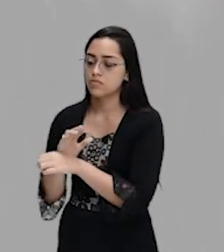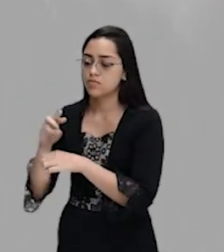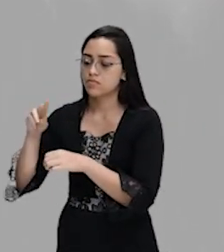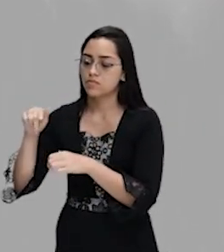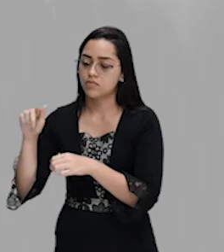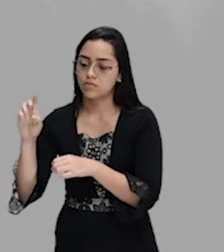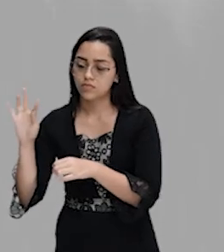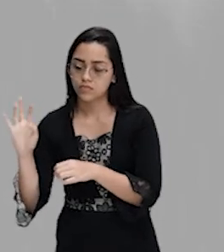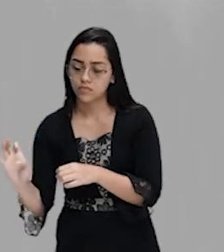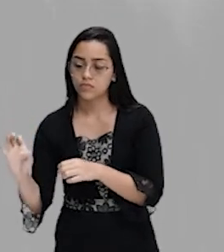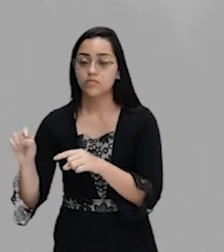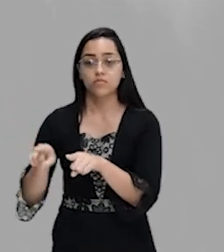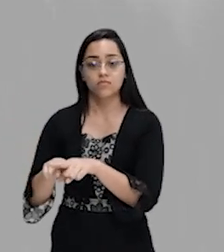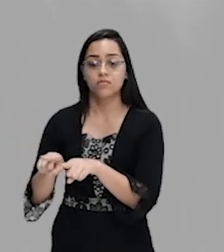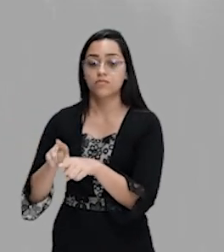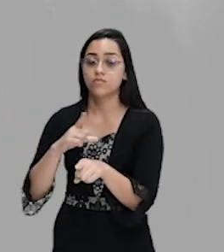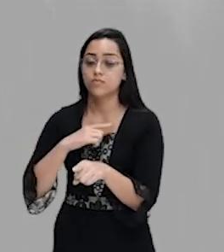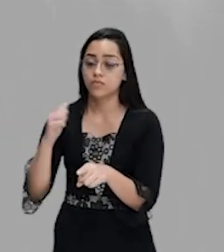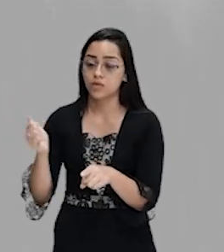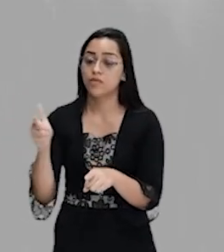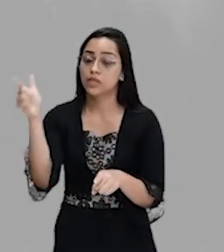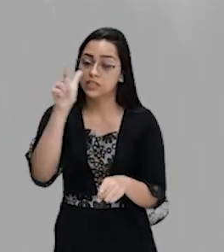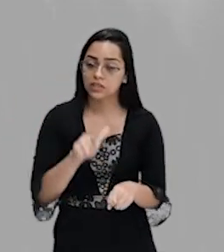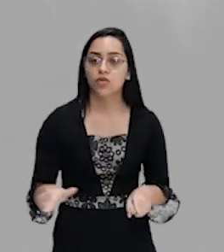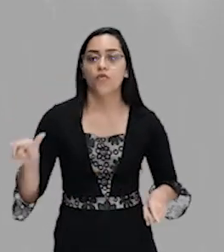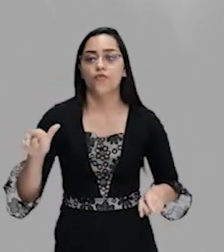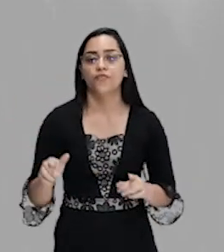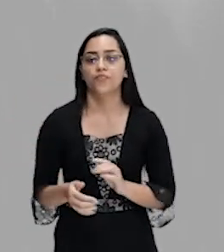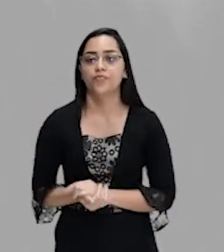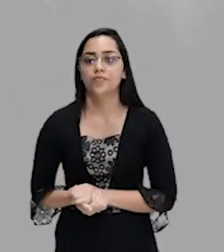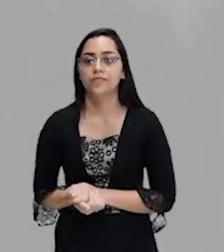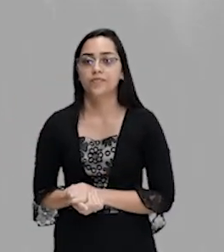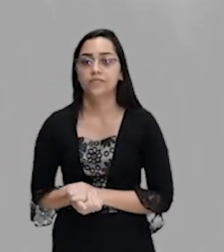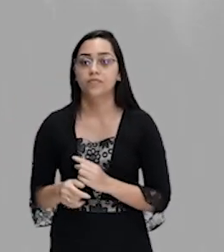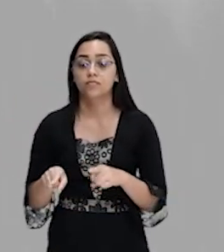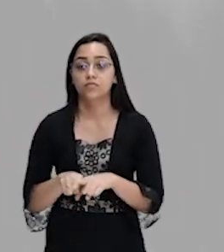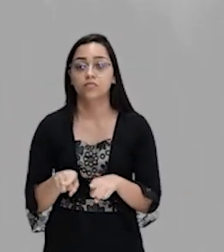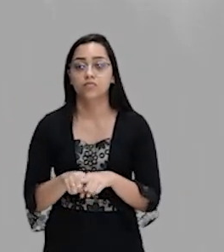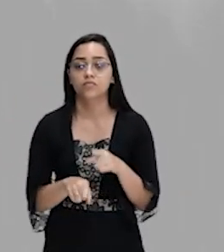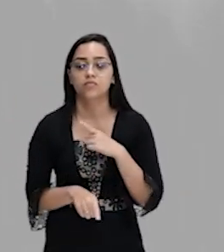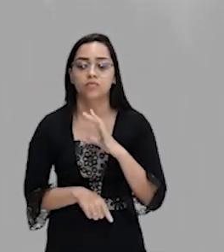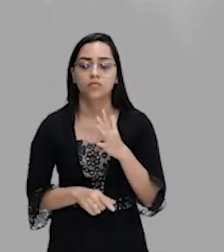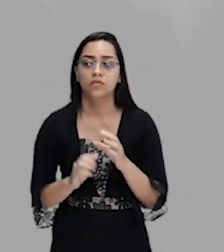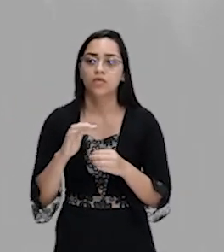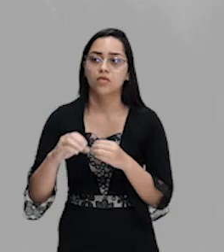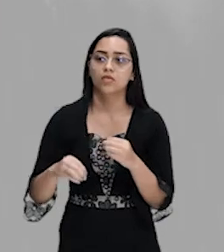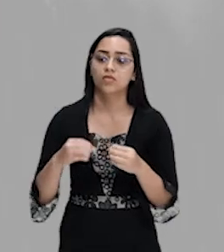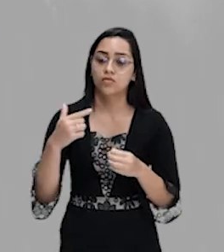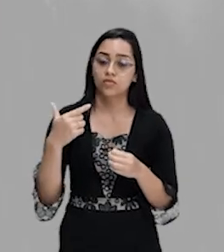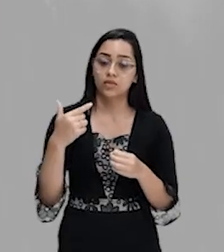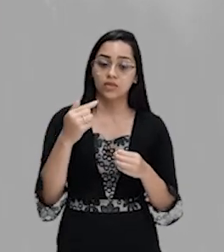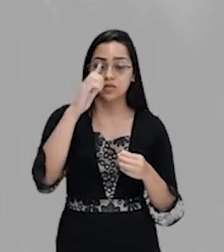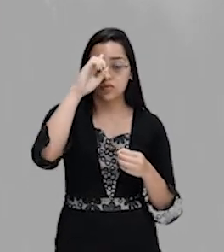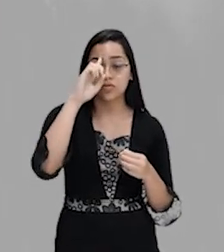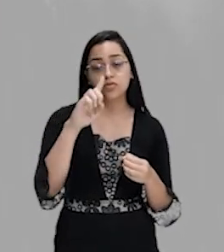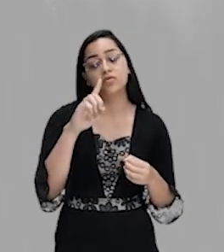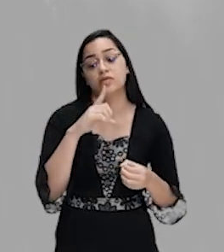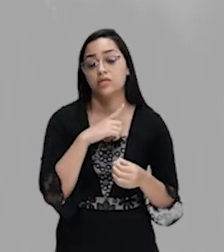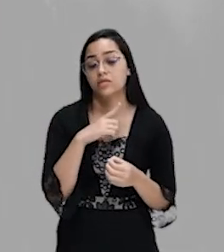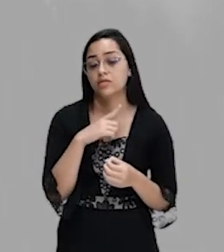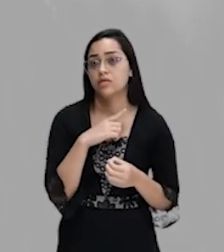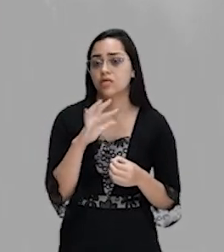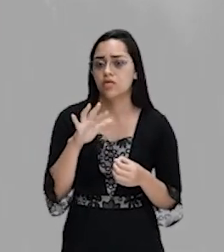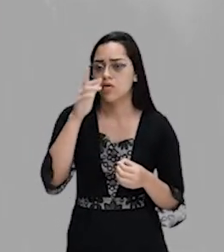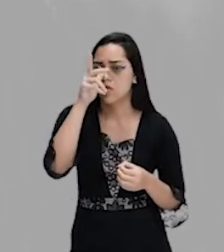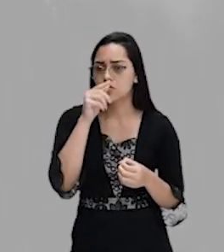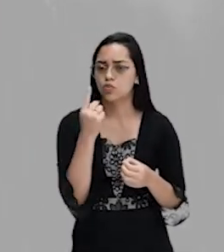minguante, certo? Até se tornar nova novamente, ok? E isso dura aí um ciclo de 27 dias, basicamente, né?